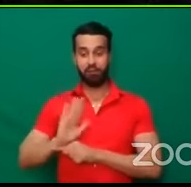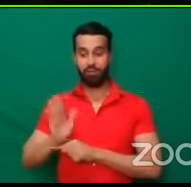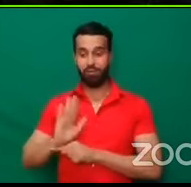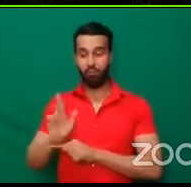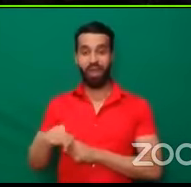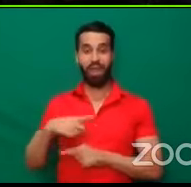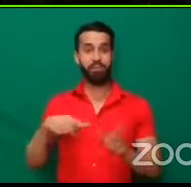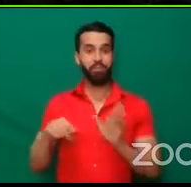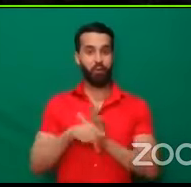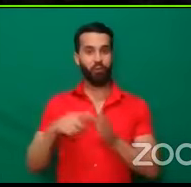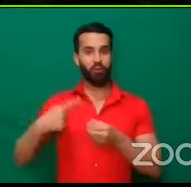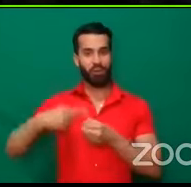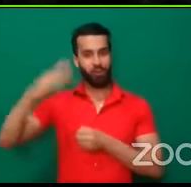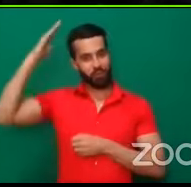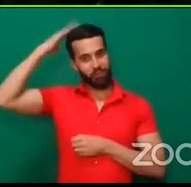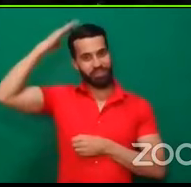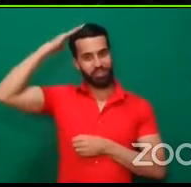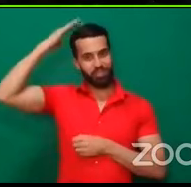Curitiba, e